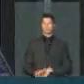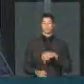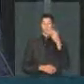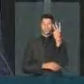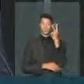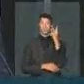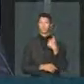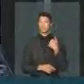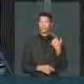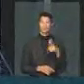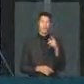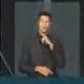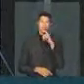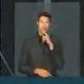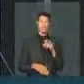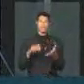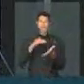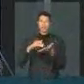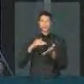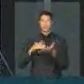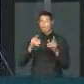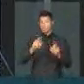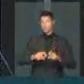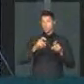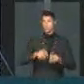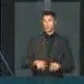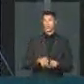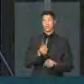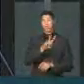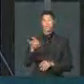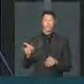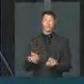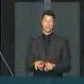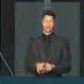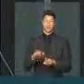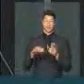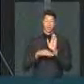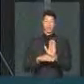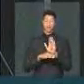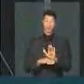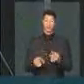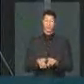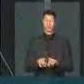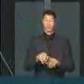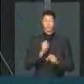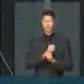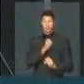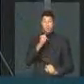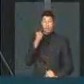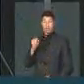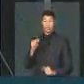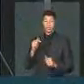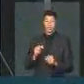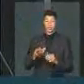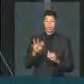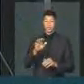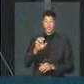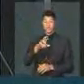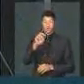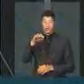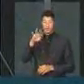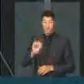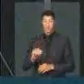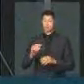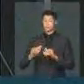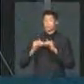do Maranhão. Não tenho dúvida que a Secretaria de Agricultura irá também ajudar a ser uma grande ferramenta,